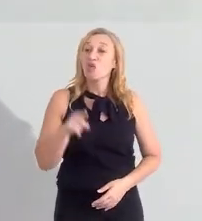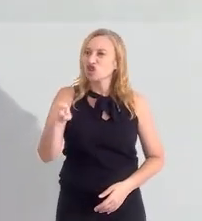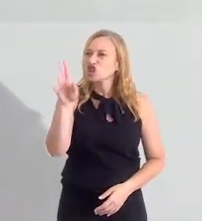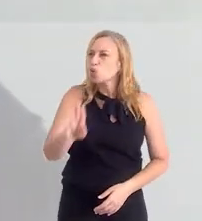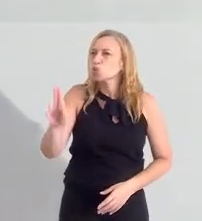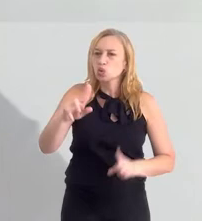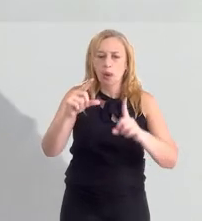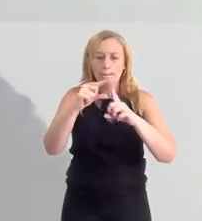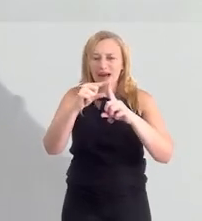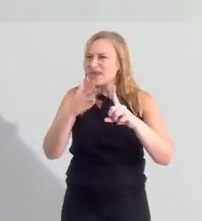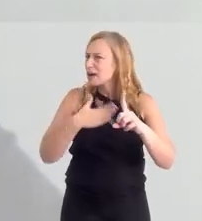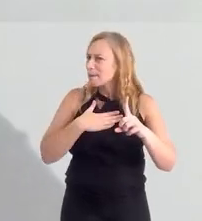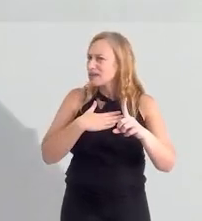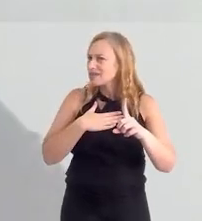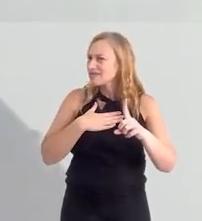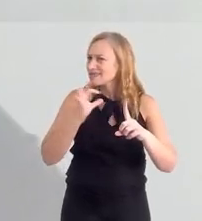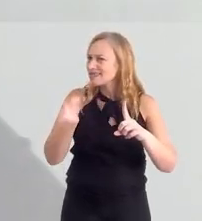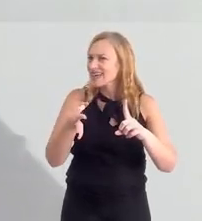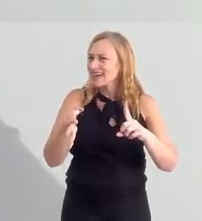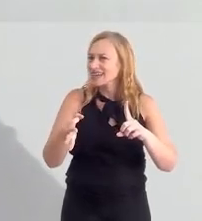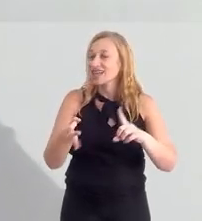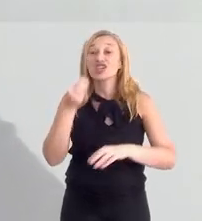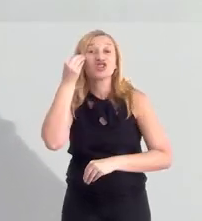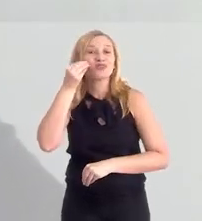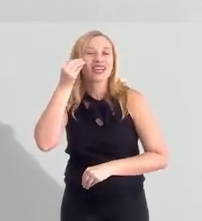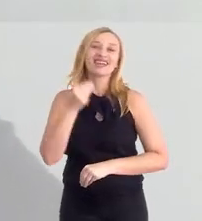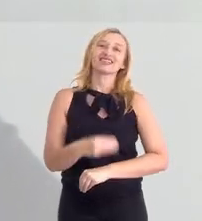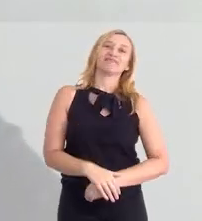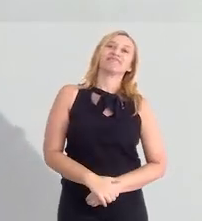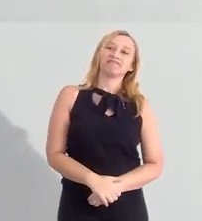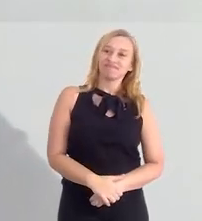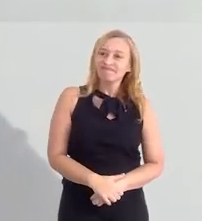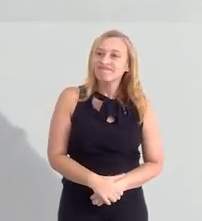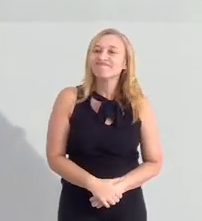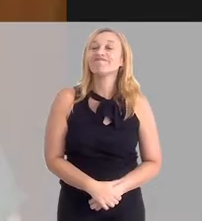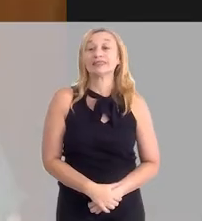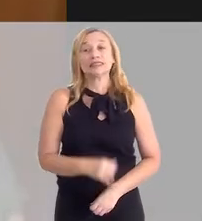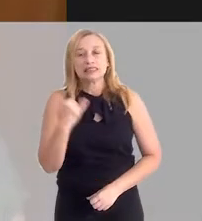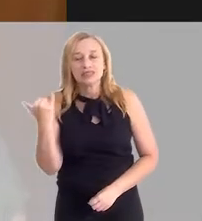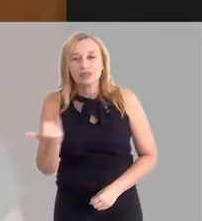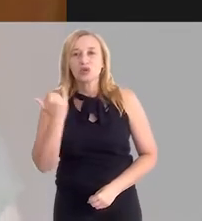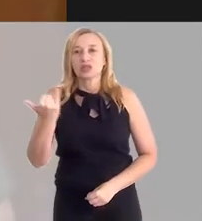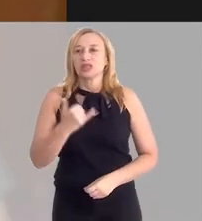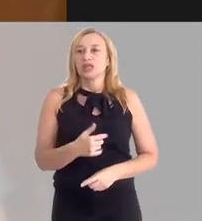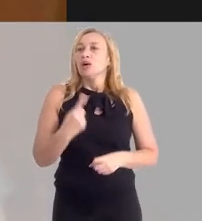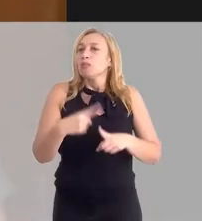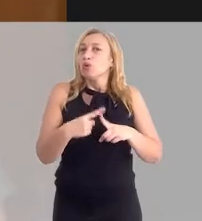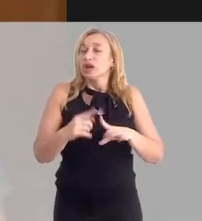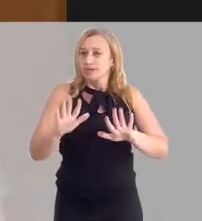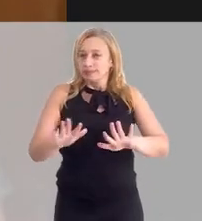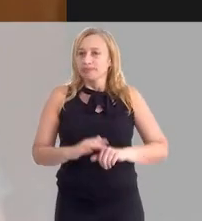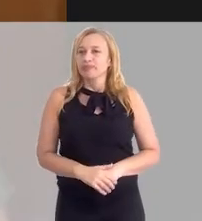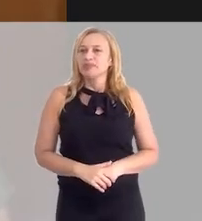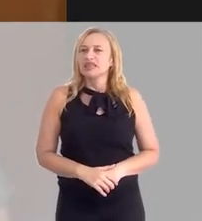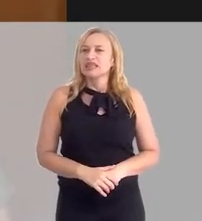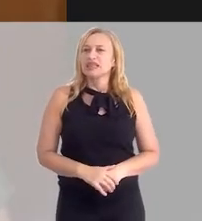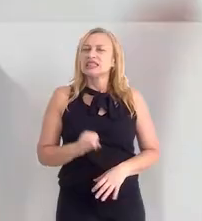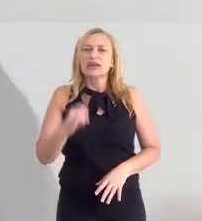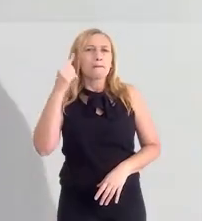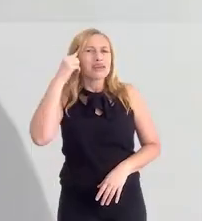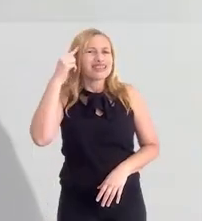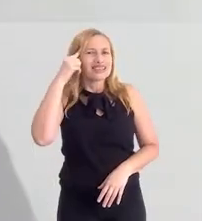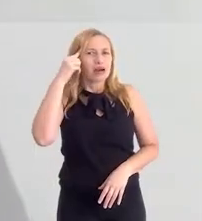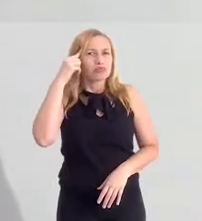você usou uma palavra que para mim é a palavra-chave, que é a experiência. Eu acho que é muito importante, porque se